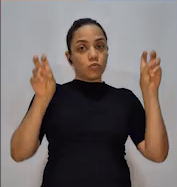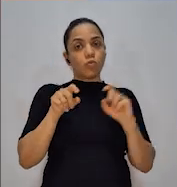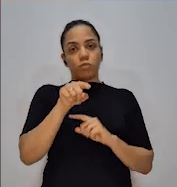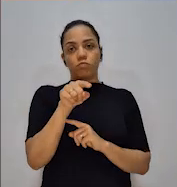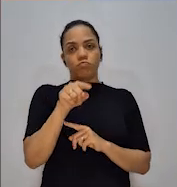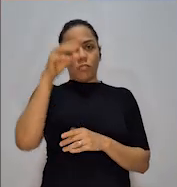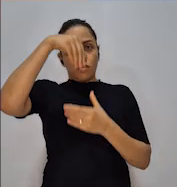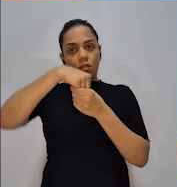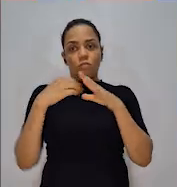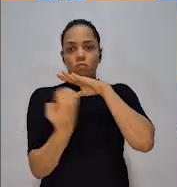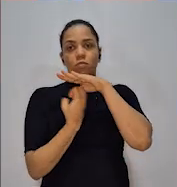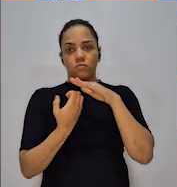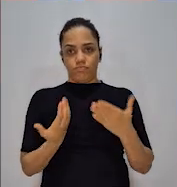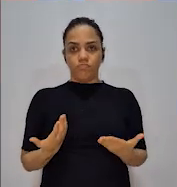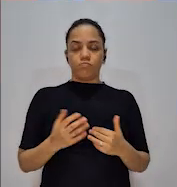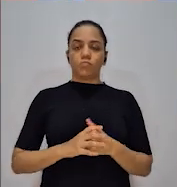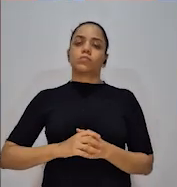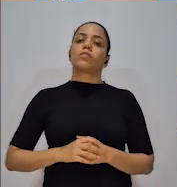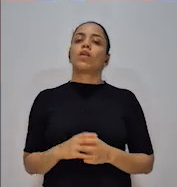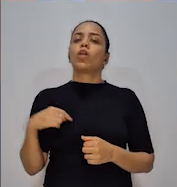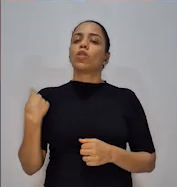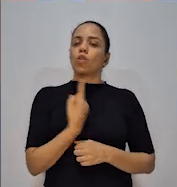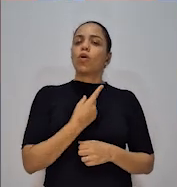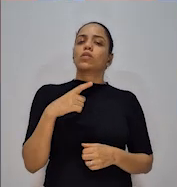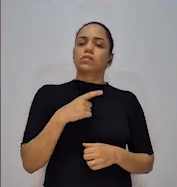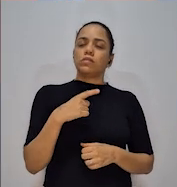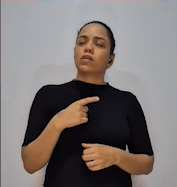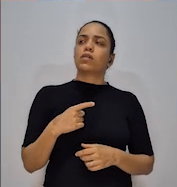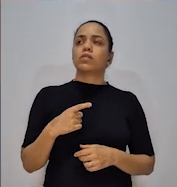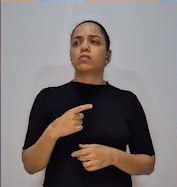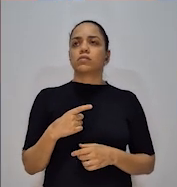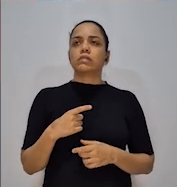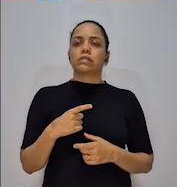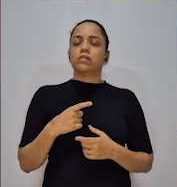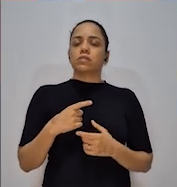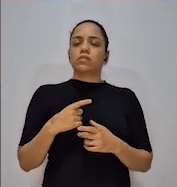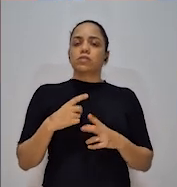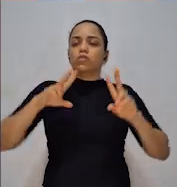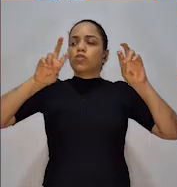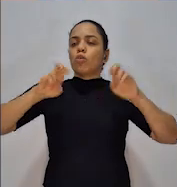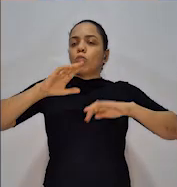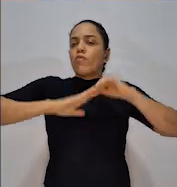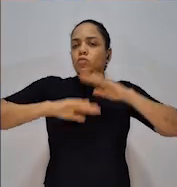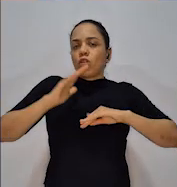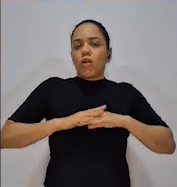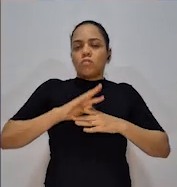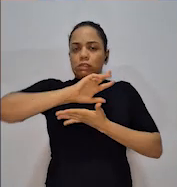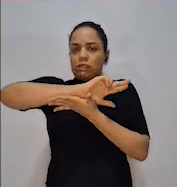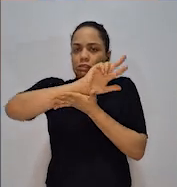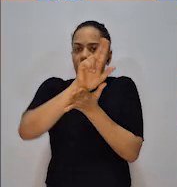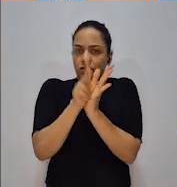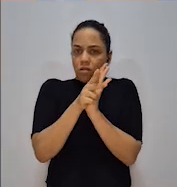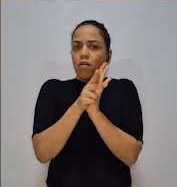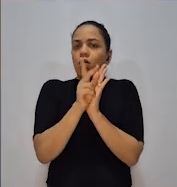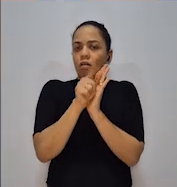organizações, né? Nós atuamos em diversos pilares com a temática diversidade, mas a estratégia da diversidade